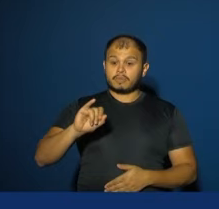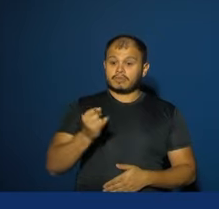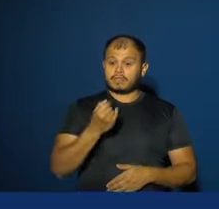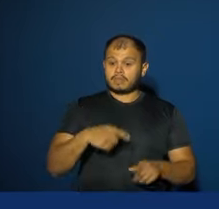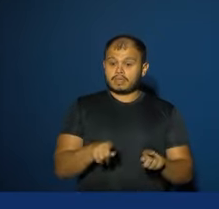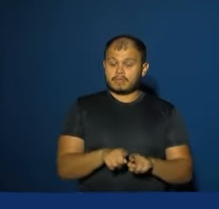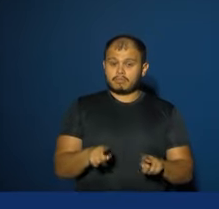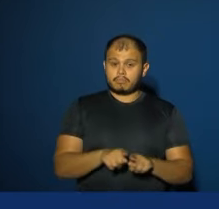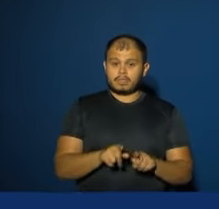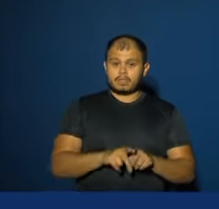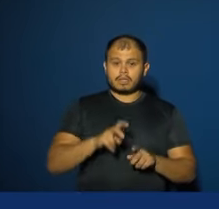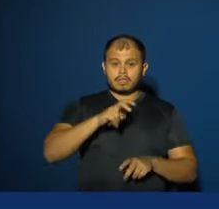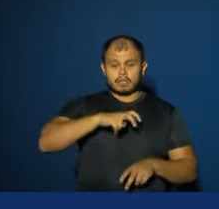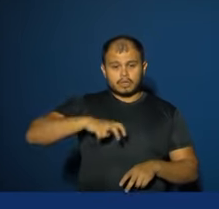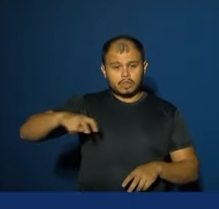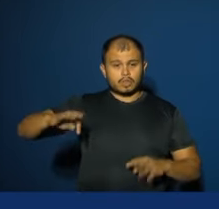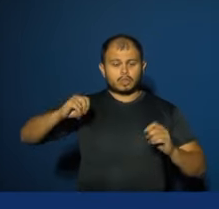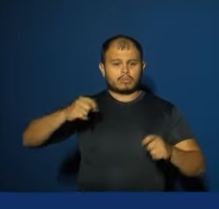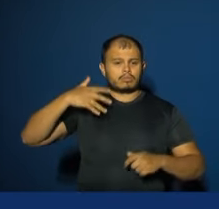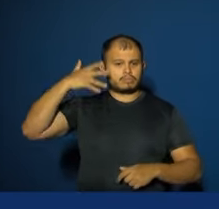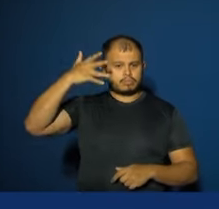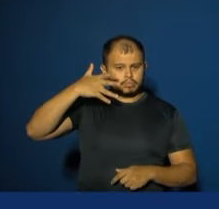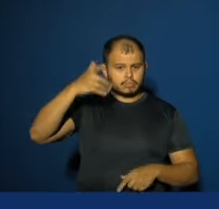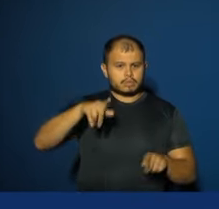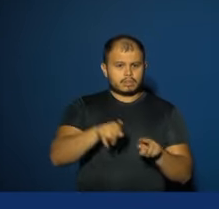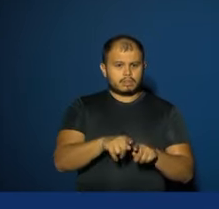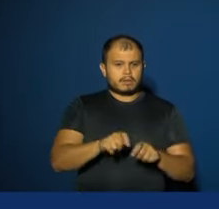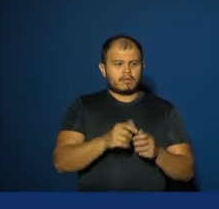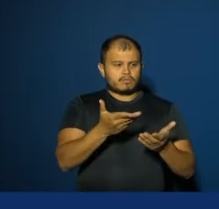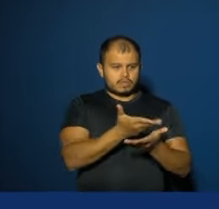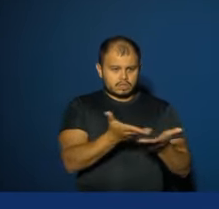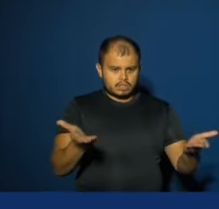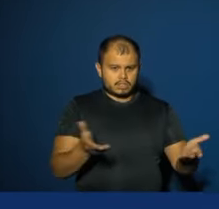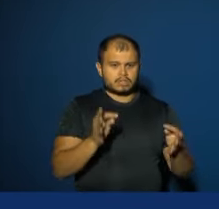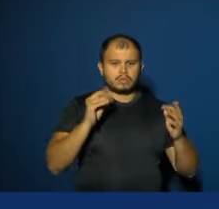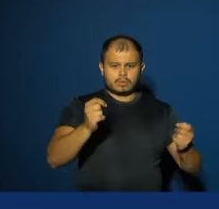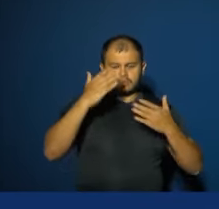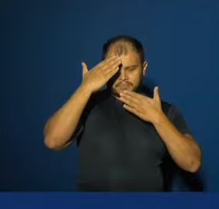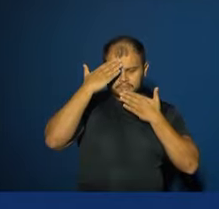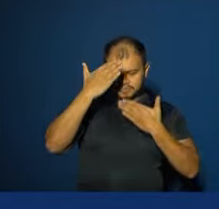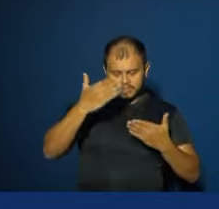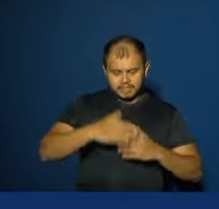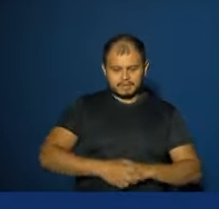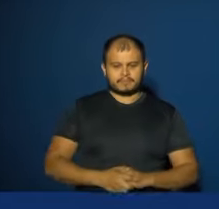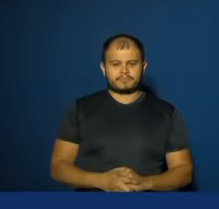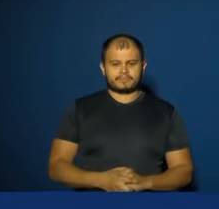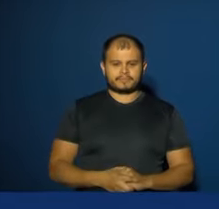agradecer a presença dos palestrantes e dos senhores que nos acompanharam. Muito obrigado.